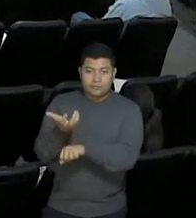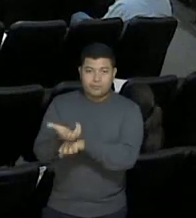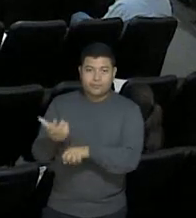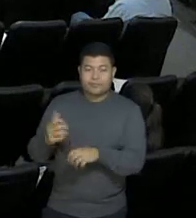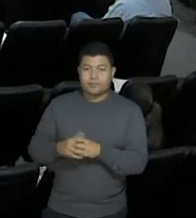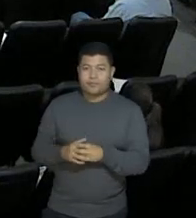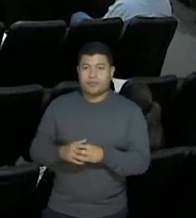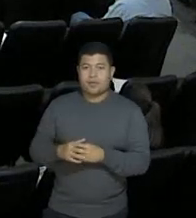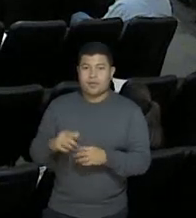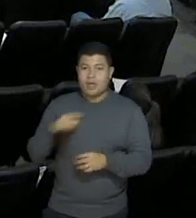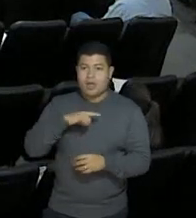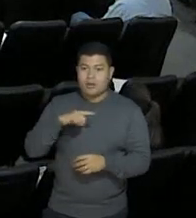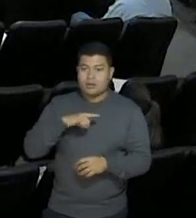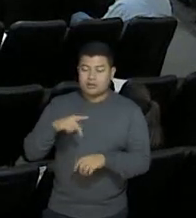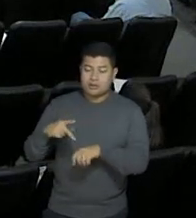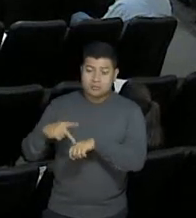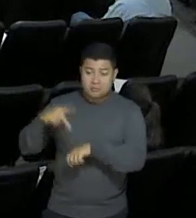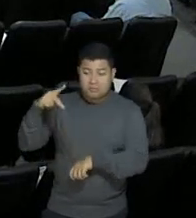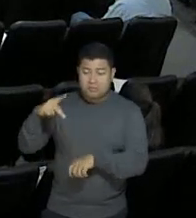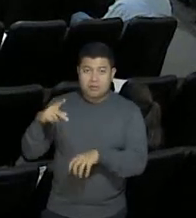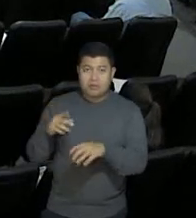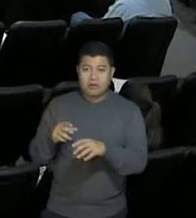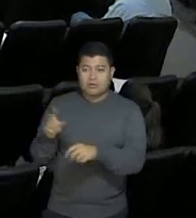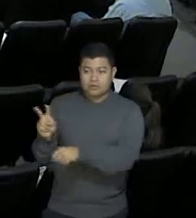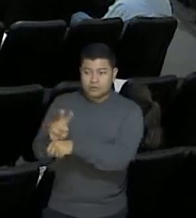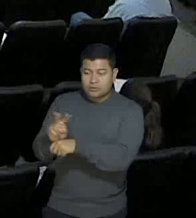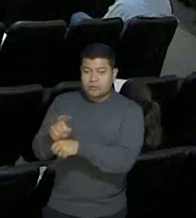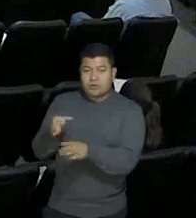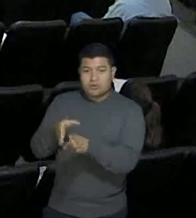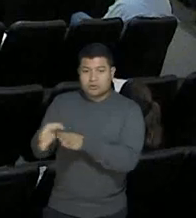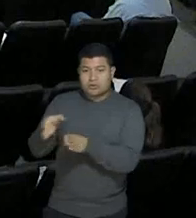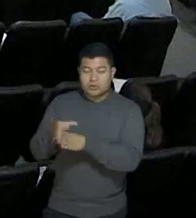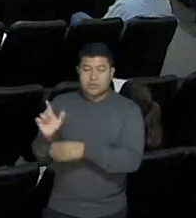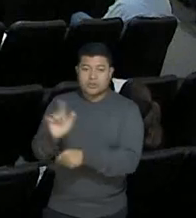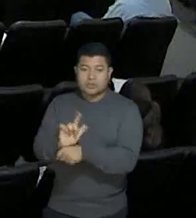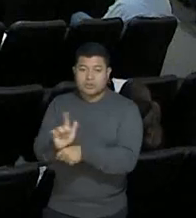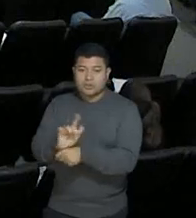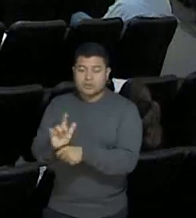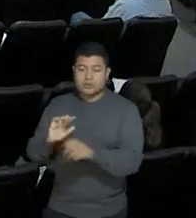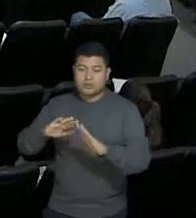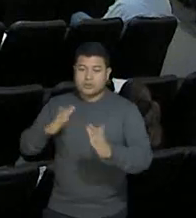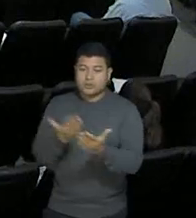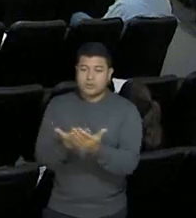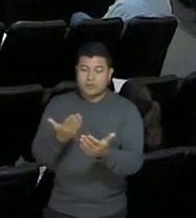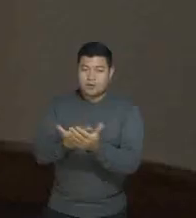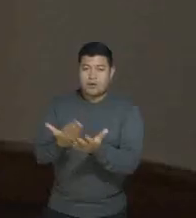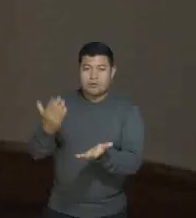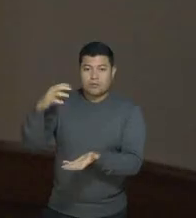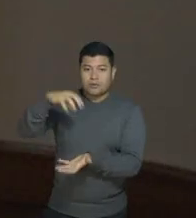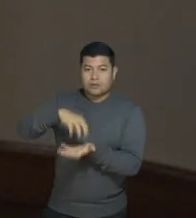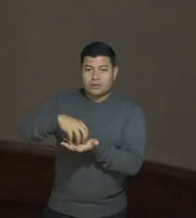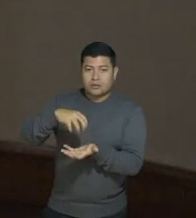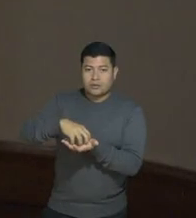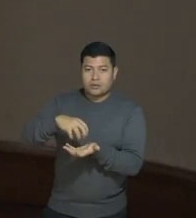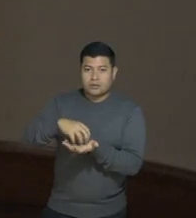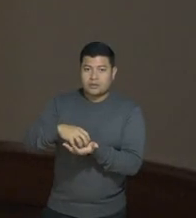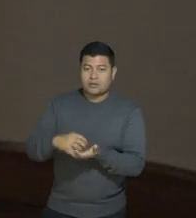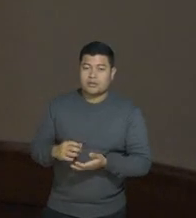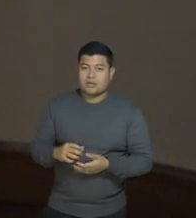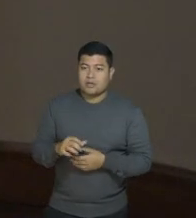especialista em Supervisão, Orientação e Gestão Escolar pelo Centro Universitário Leonardo da